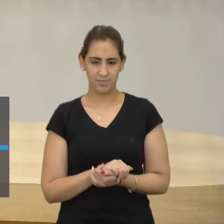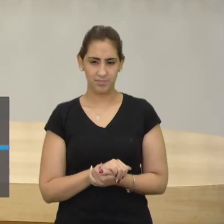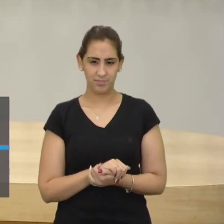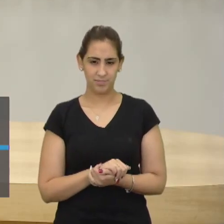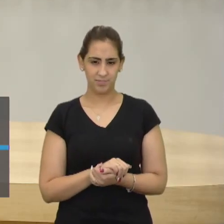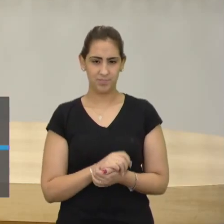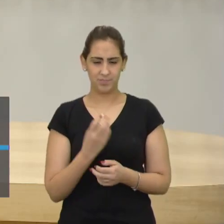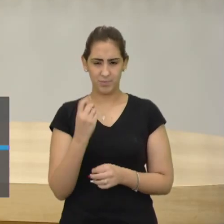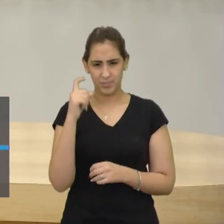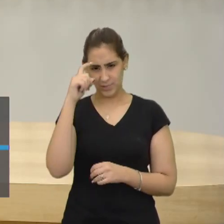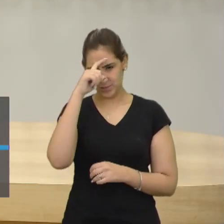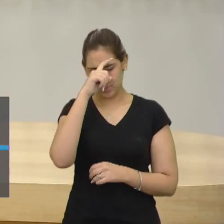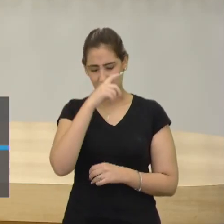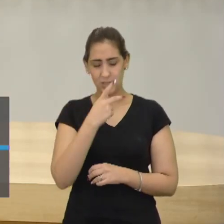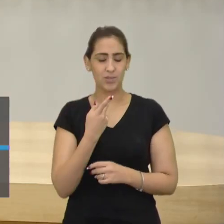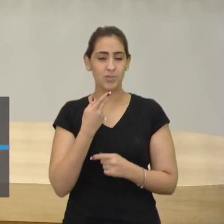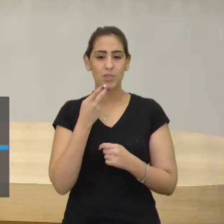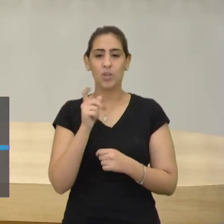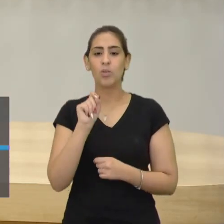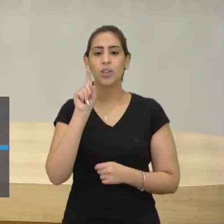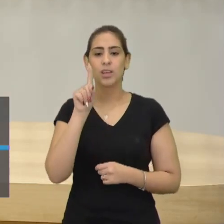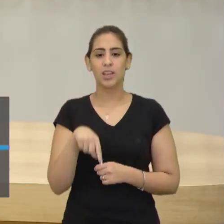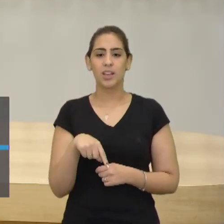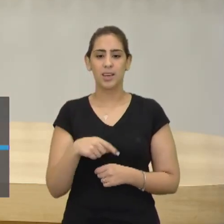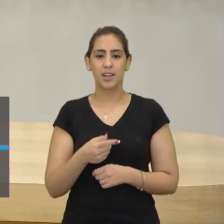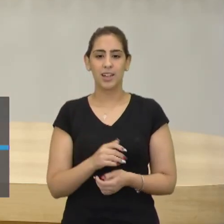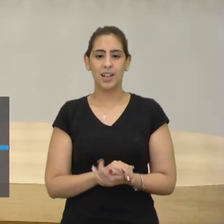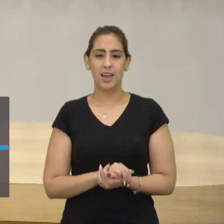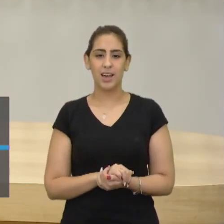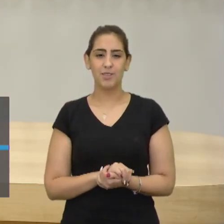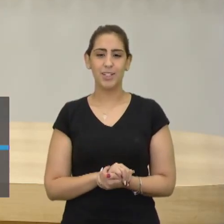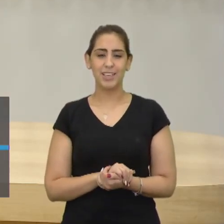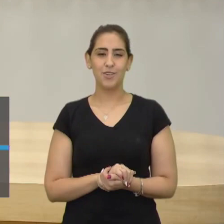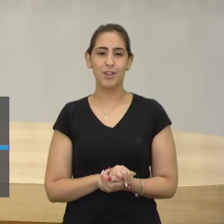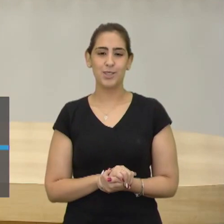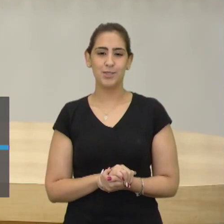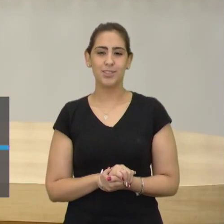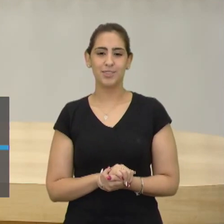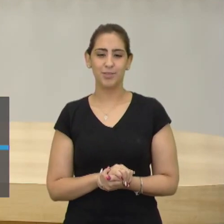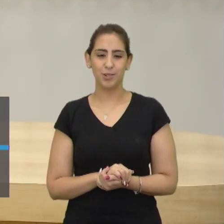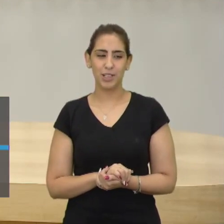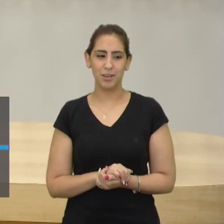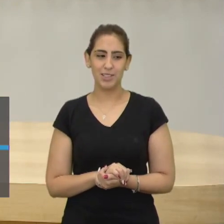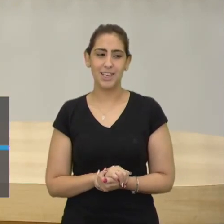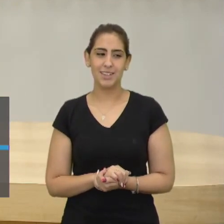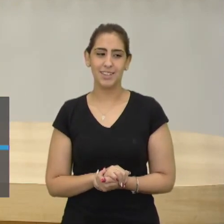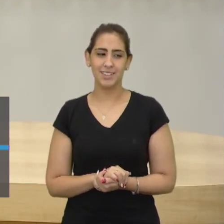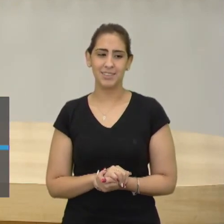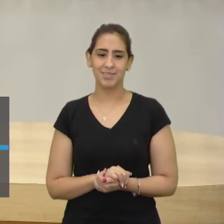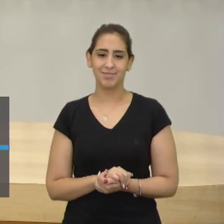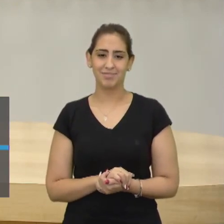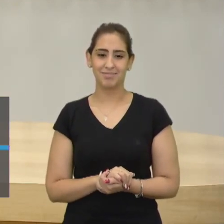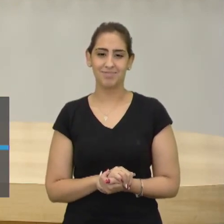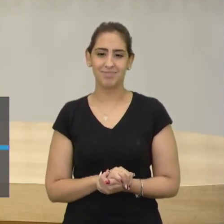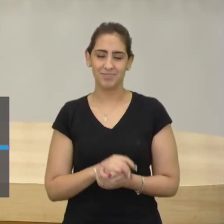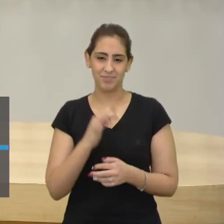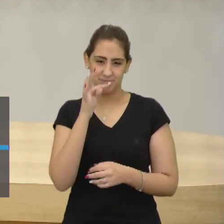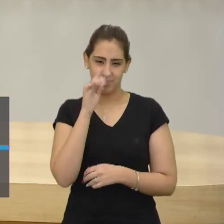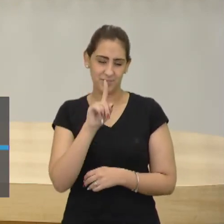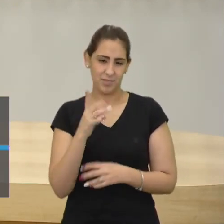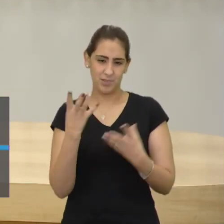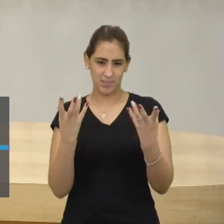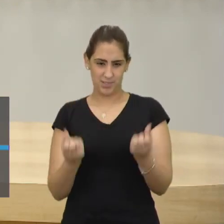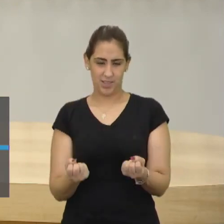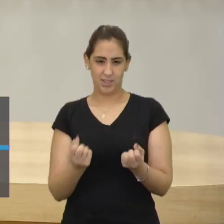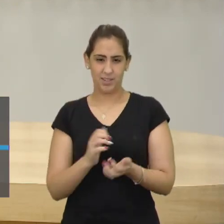erva daninha, procurar a essência da daninheza das ervas, que talvez o mais adequado seja fazer o caminho